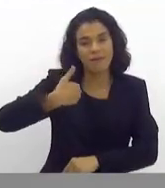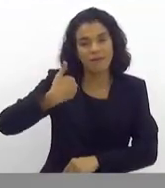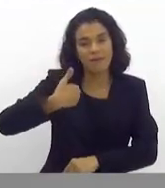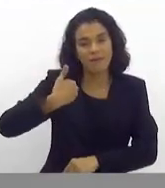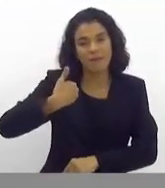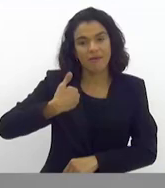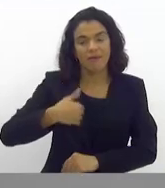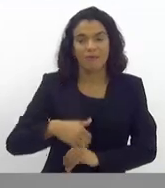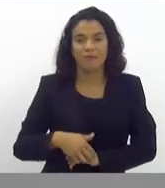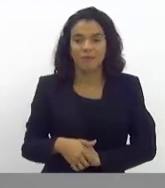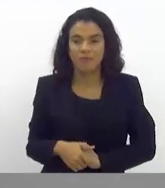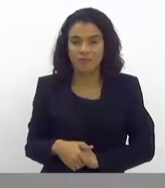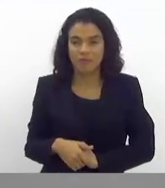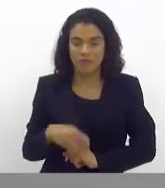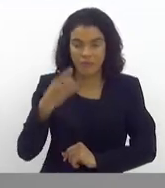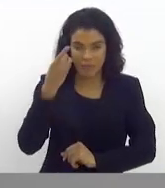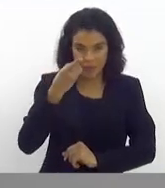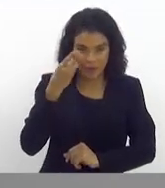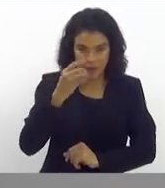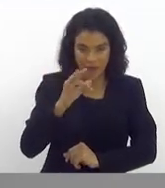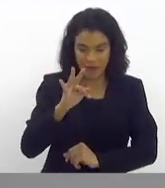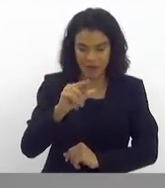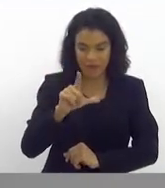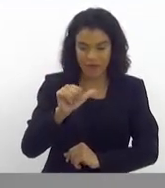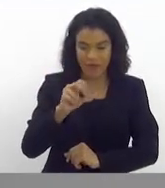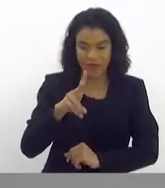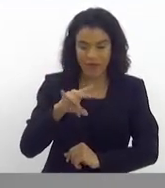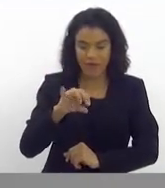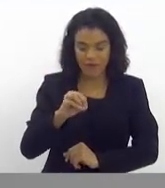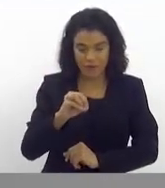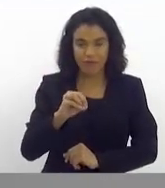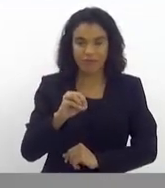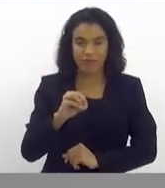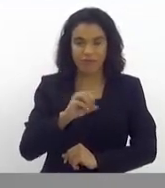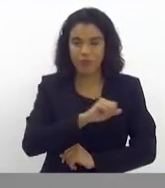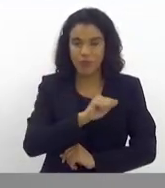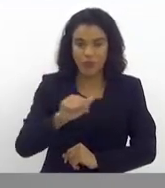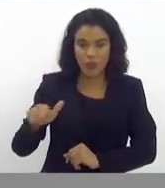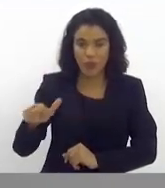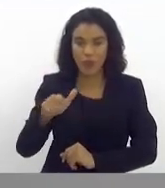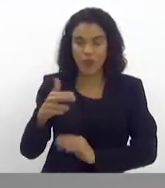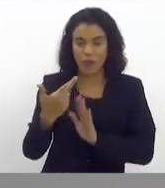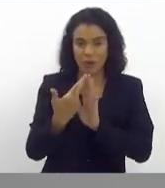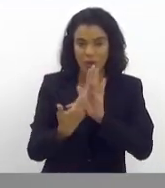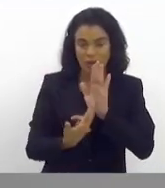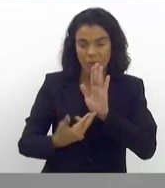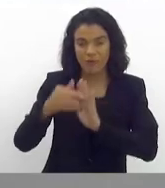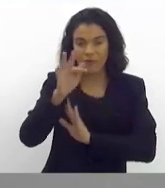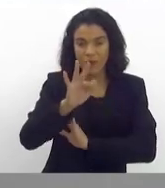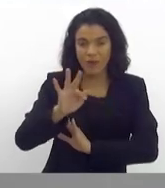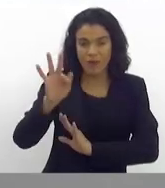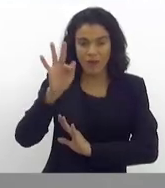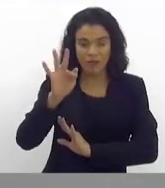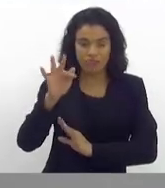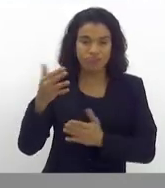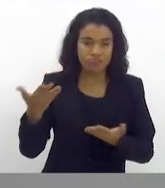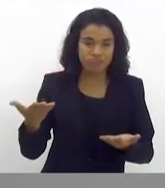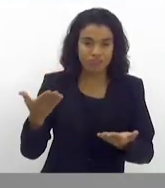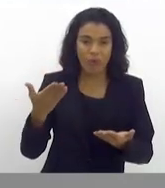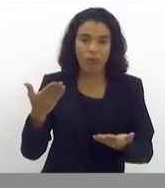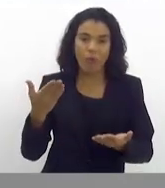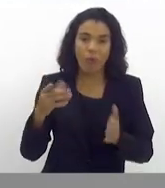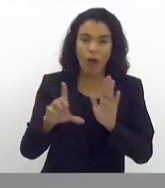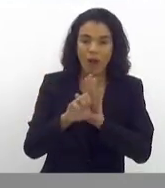lei que chegou primeiro, deputado Flávio, do que propriamente pelo regramento federal. Então, assim, tem uma lei que